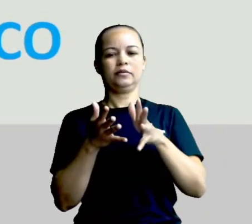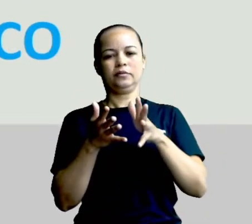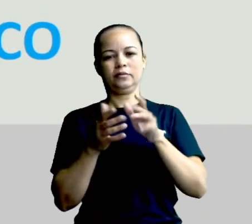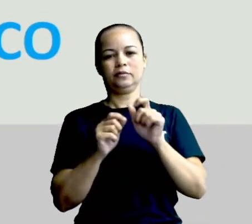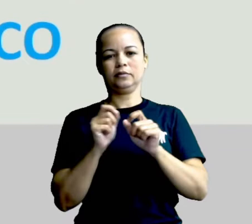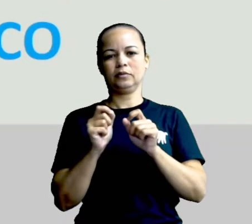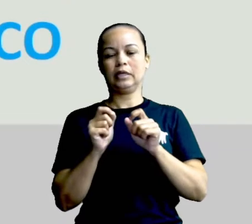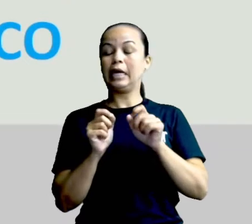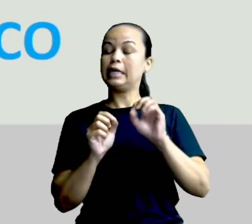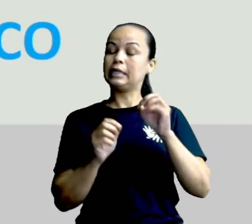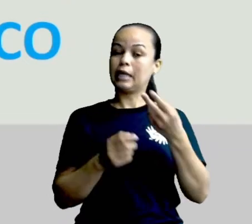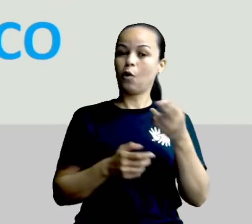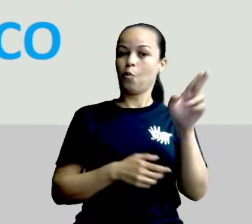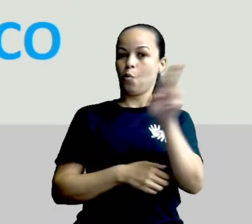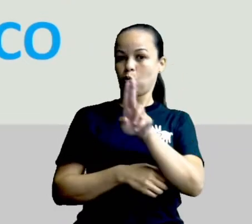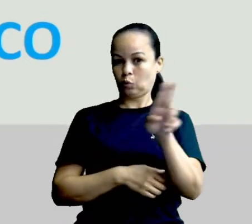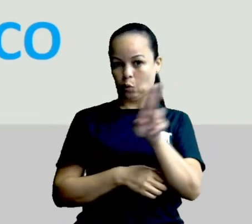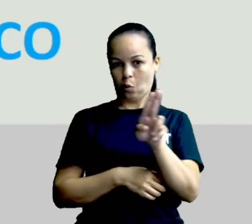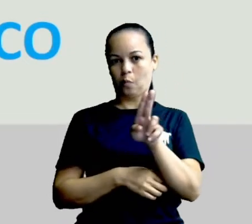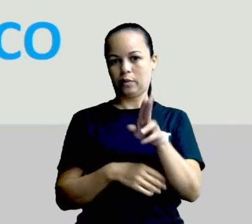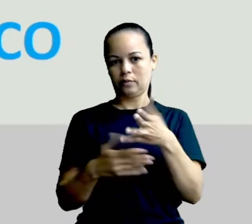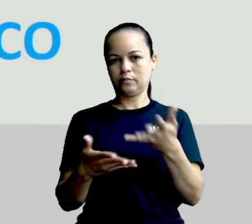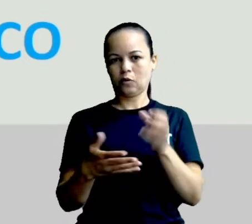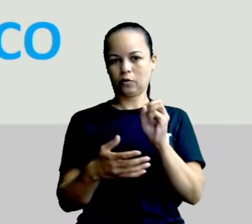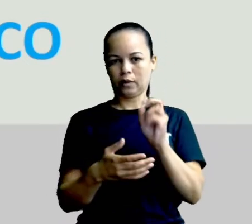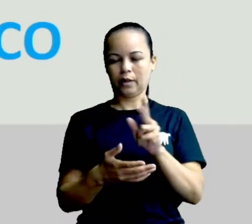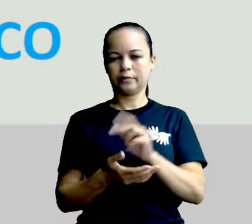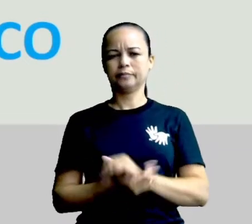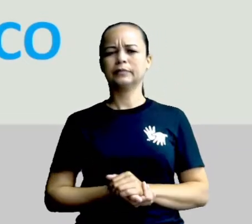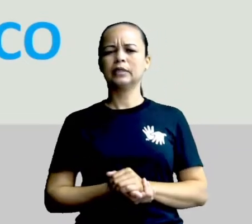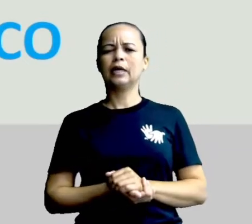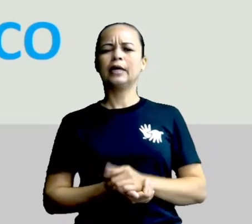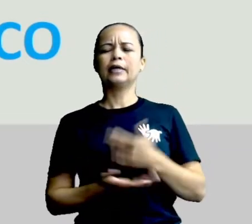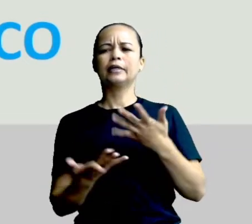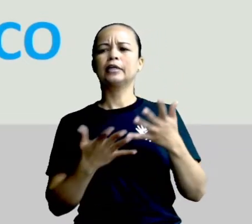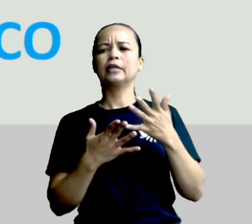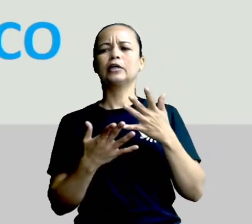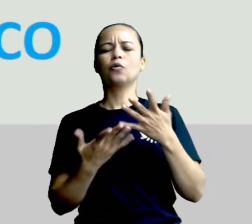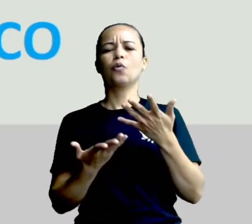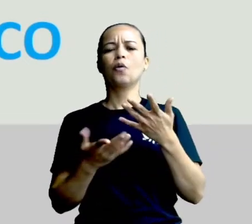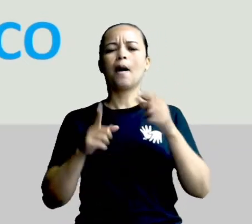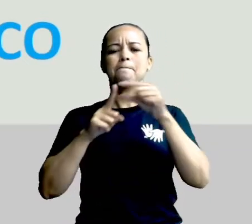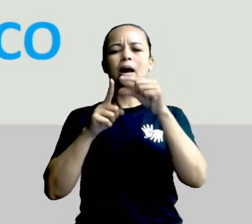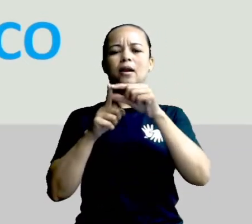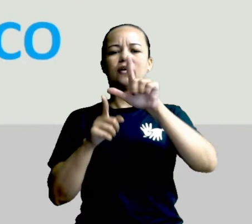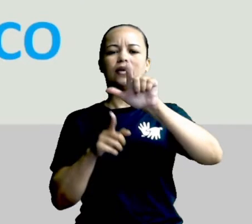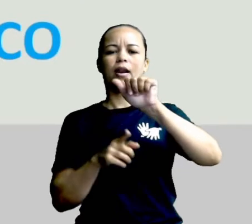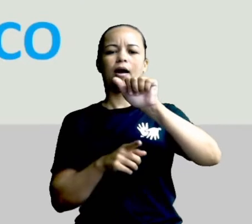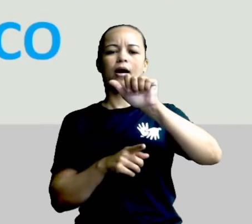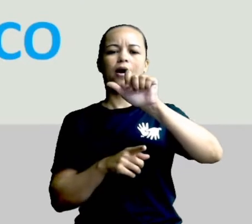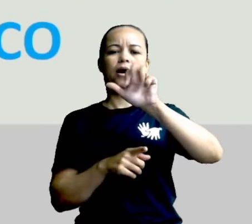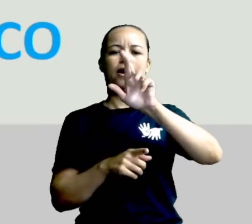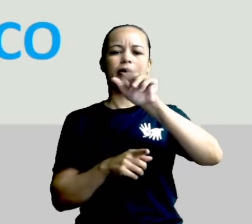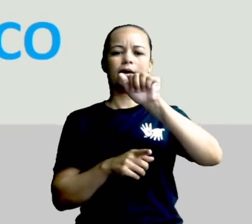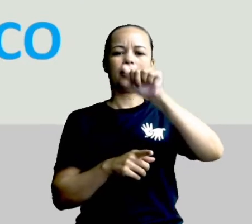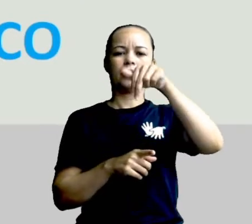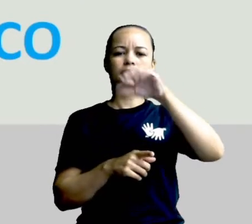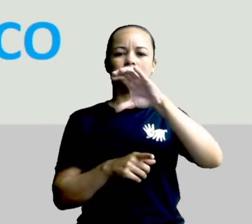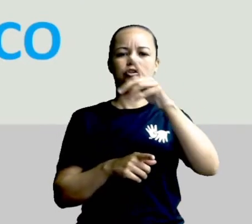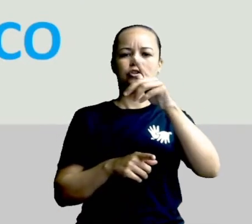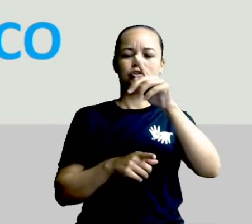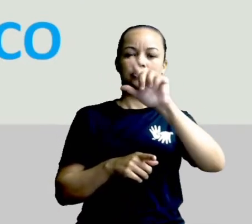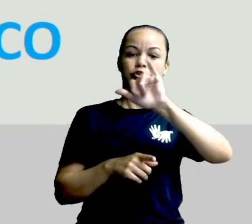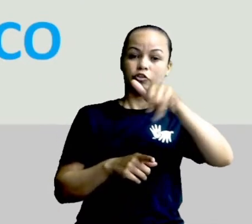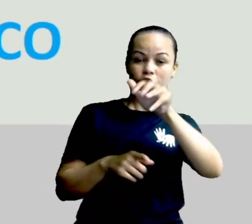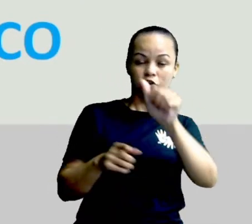dos nomes e não o nome? Eu quero saber, ó. Que cor está escrita a palavra laranja? Que